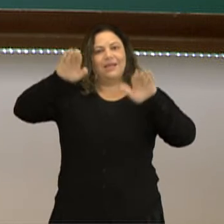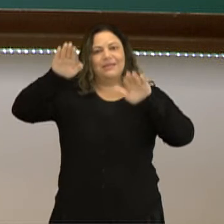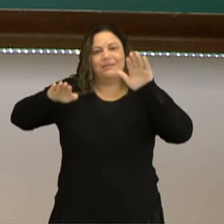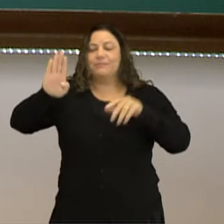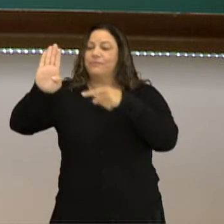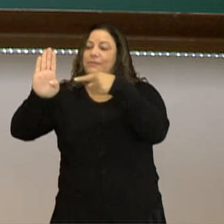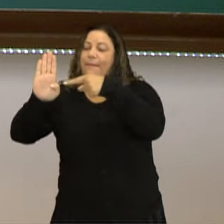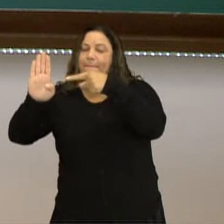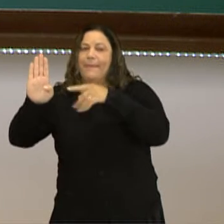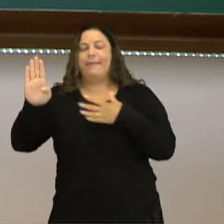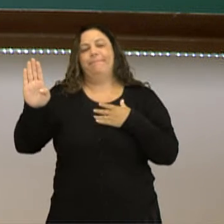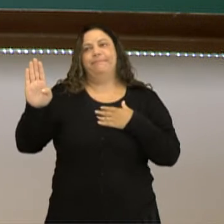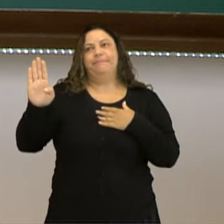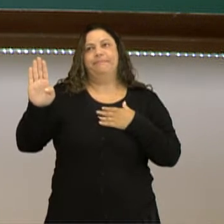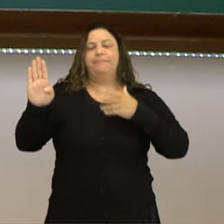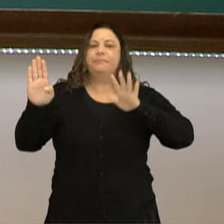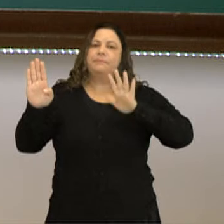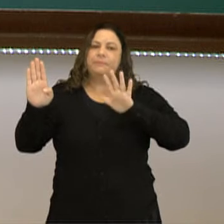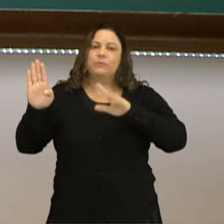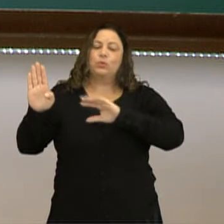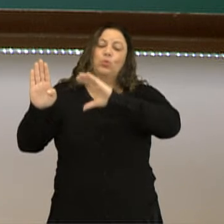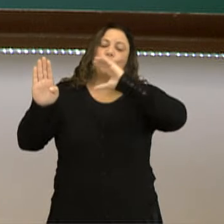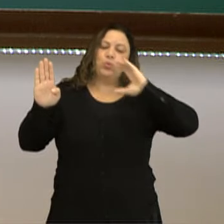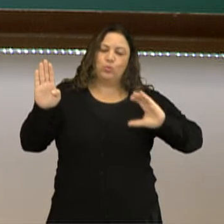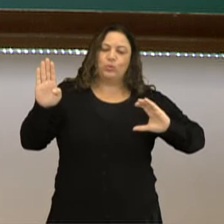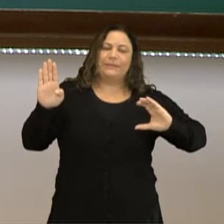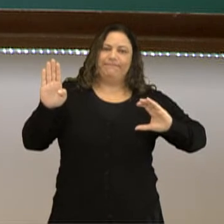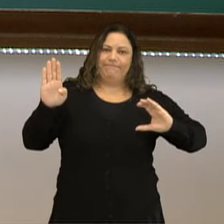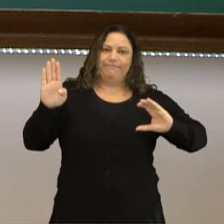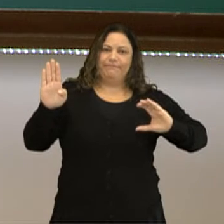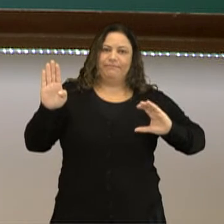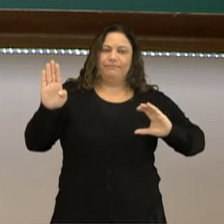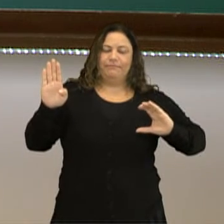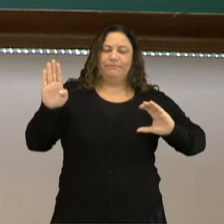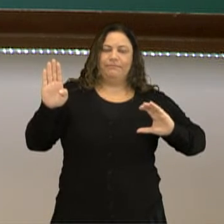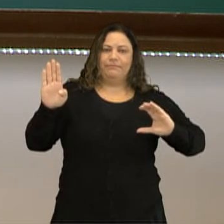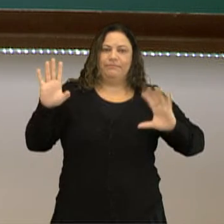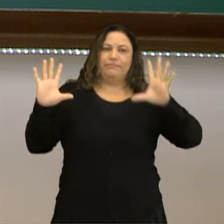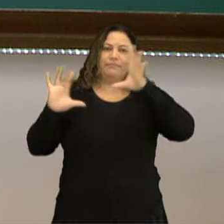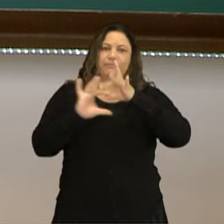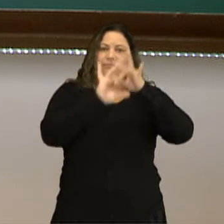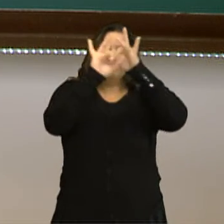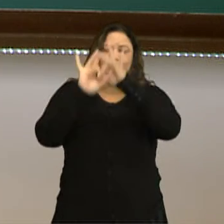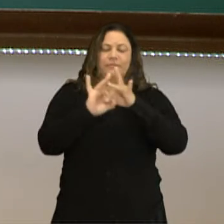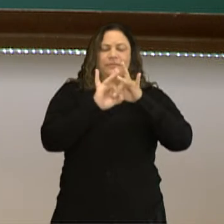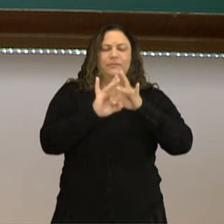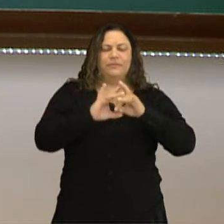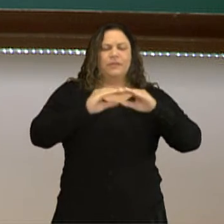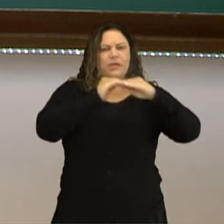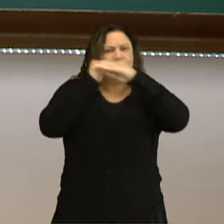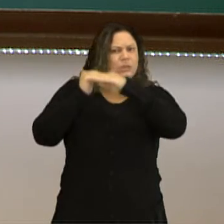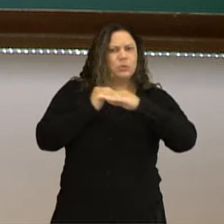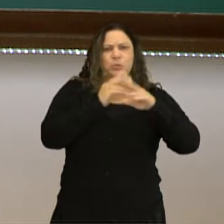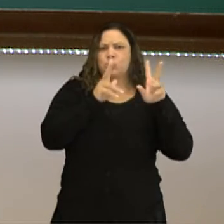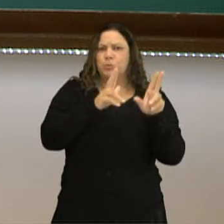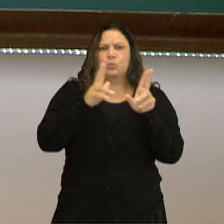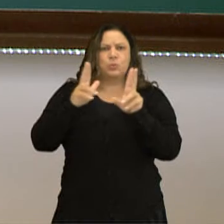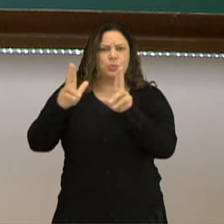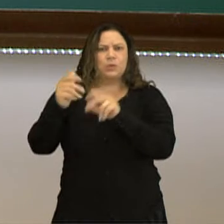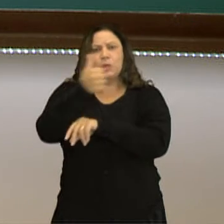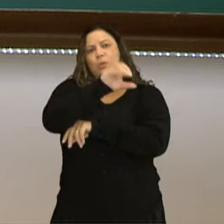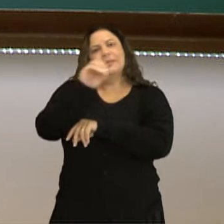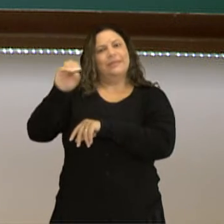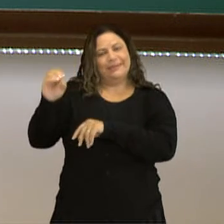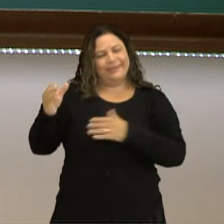corpo B e o corpo B está em equilíbrio com o corpo C. Então a temperatura de todos eles tem que ser 100, né? Eles estão em equilíbrio,